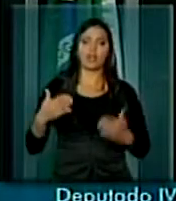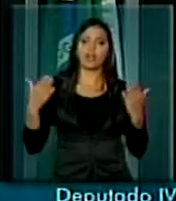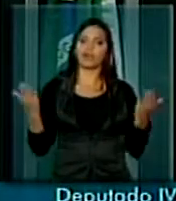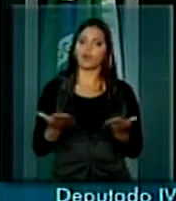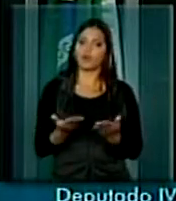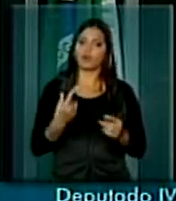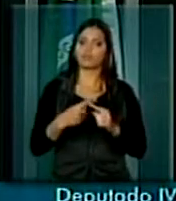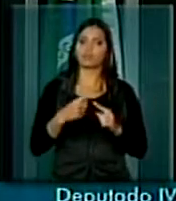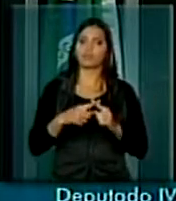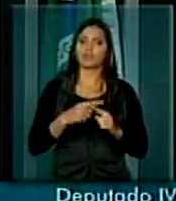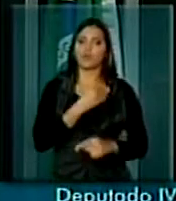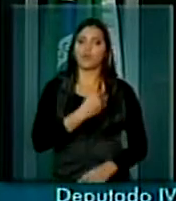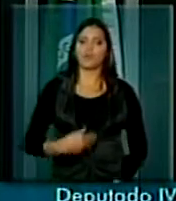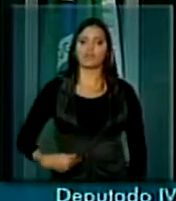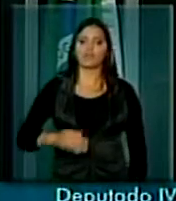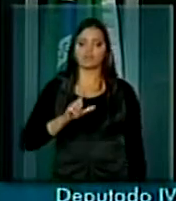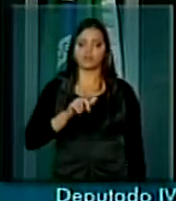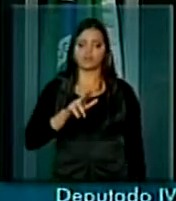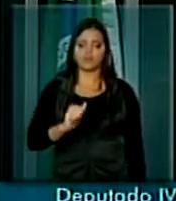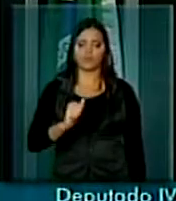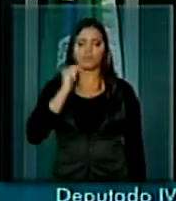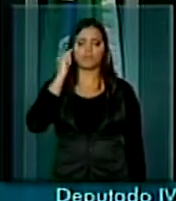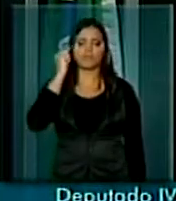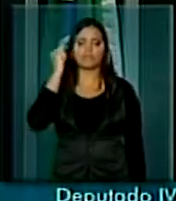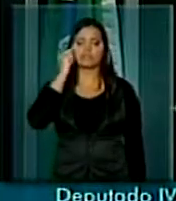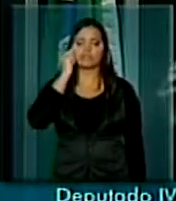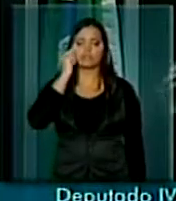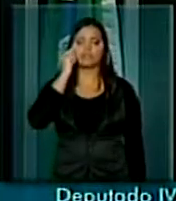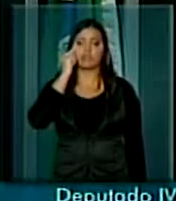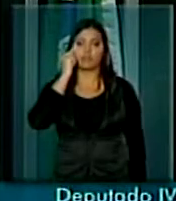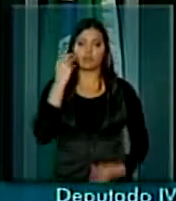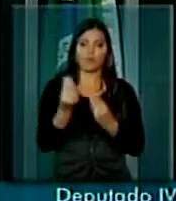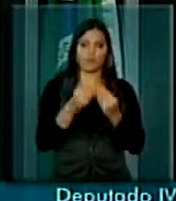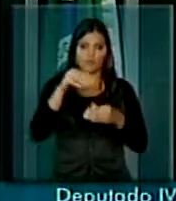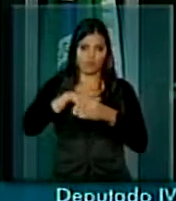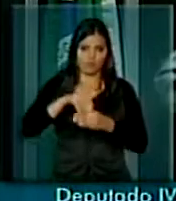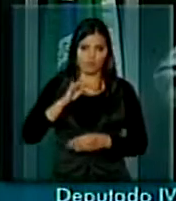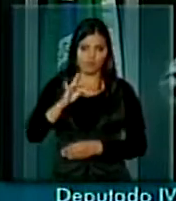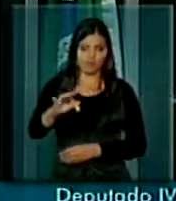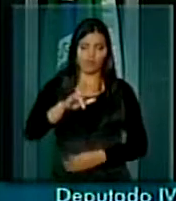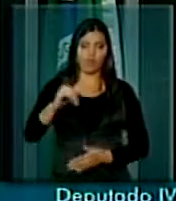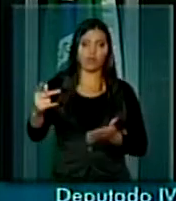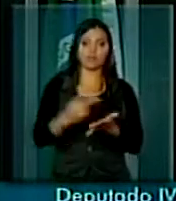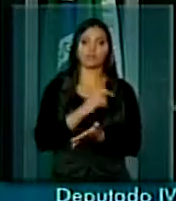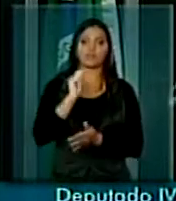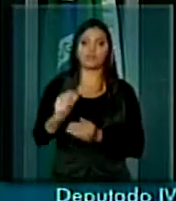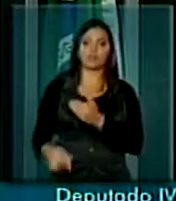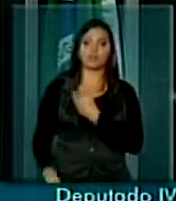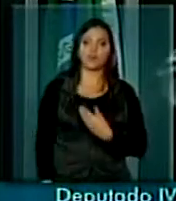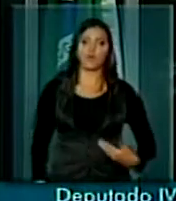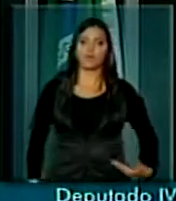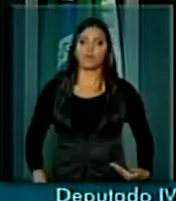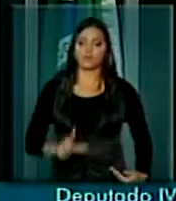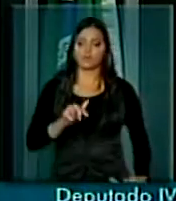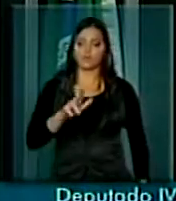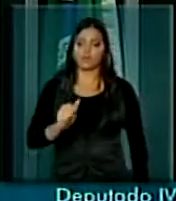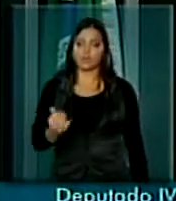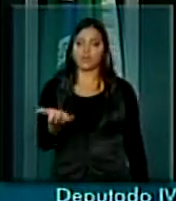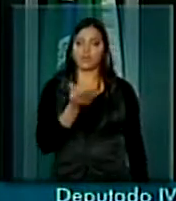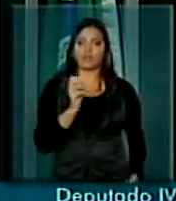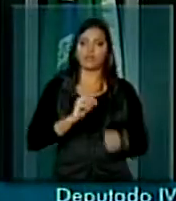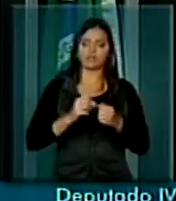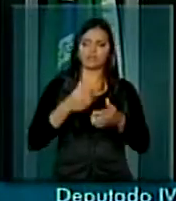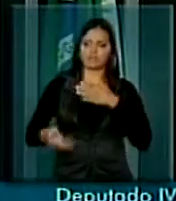por iniciativa do governo Lula e pensando eleitoralmente, o que está acontecendo é que o governo quer fazer de